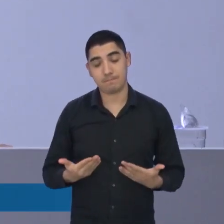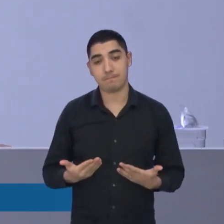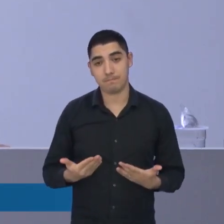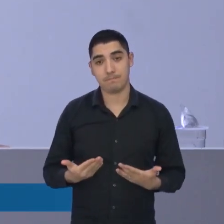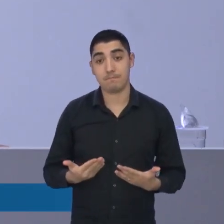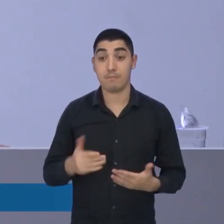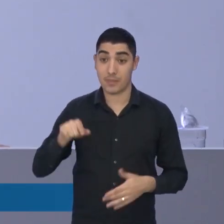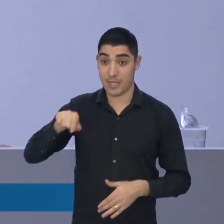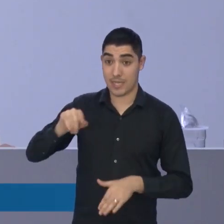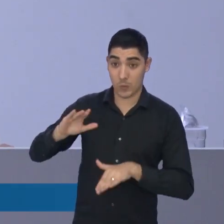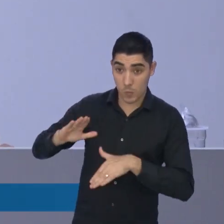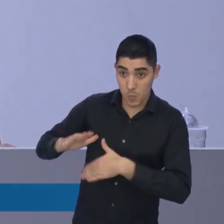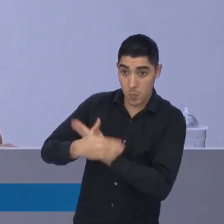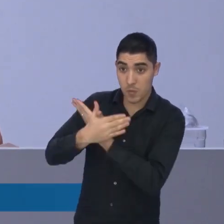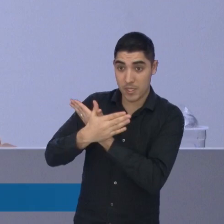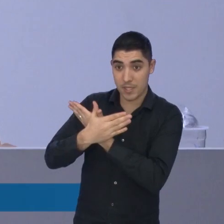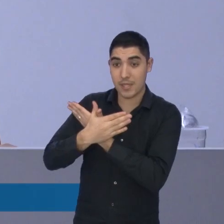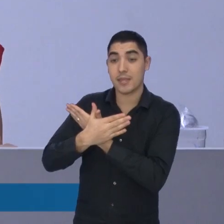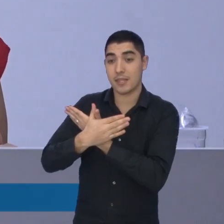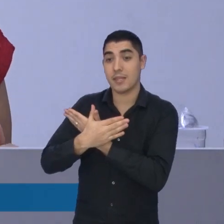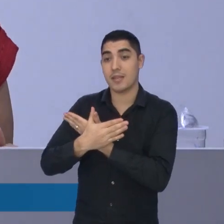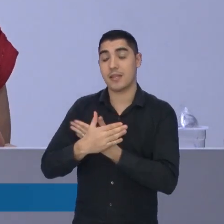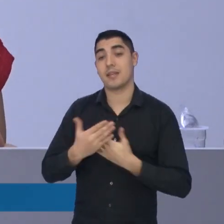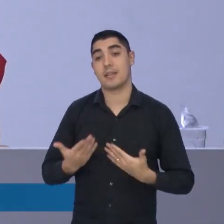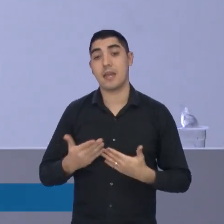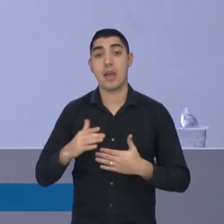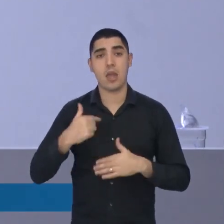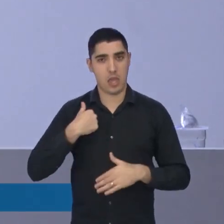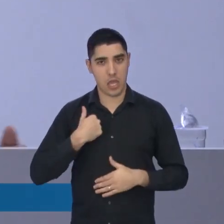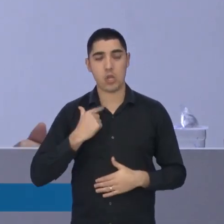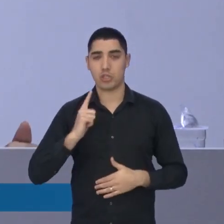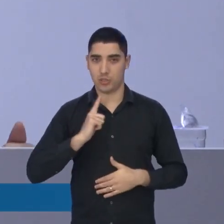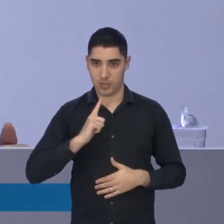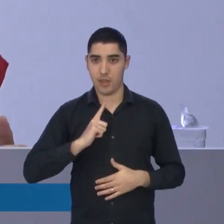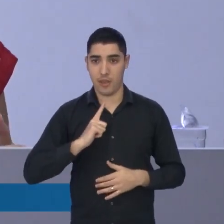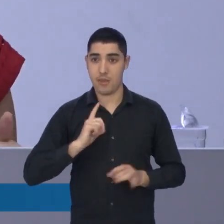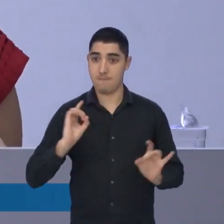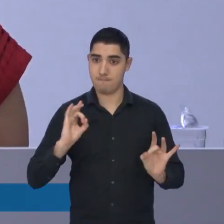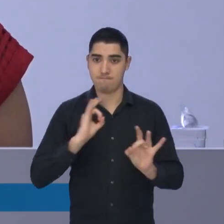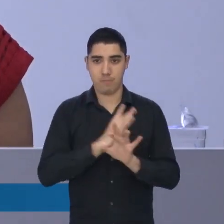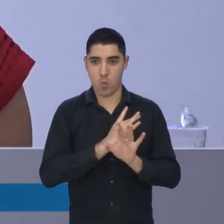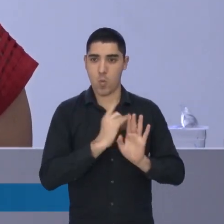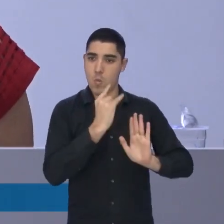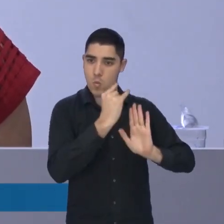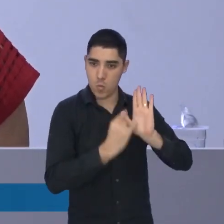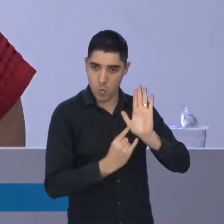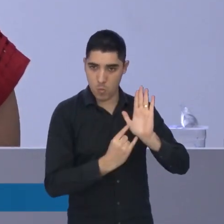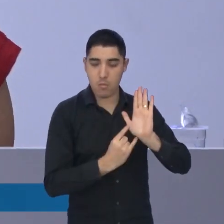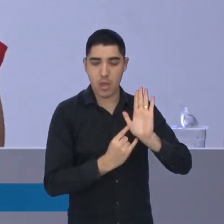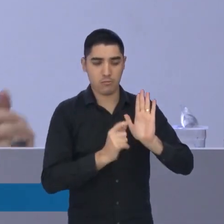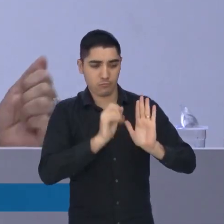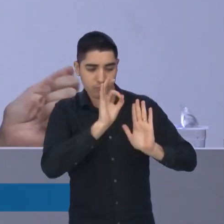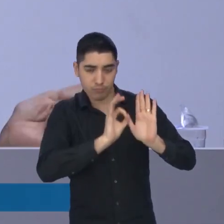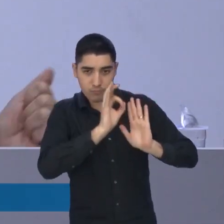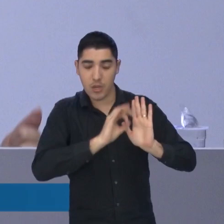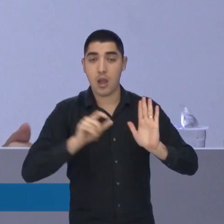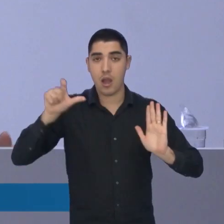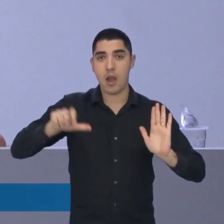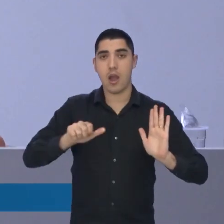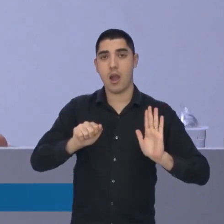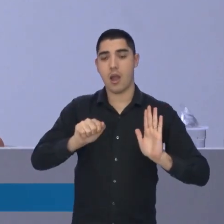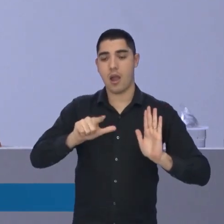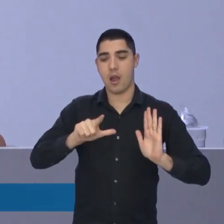ao ITA, eu tenho um documento que foi formulado pelo Alcioli e